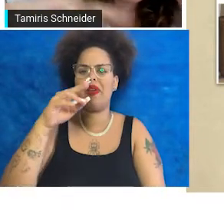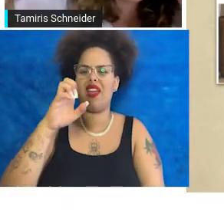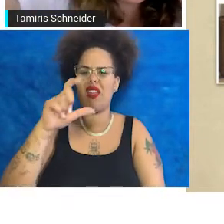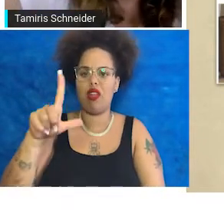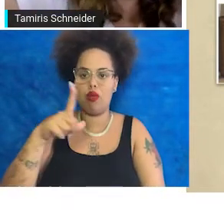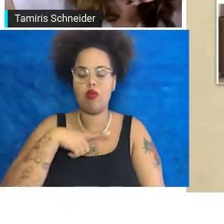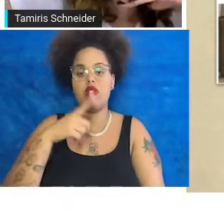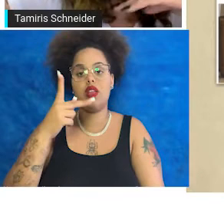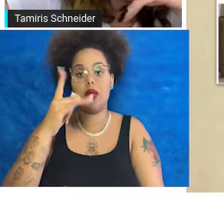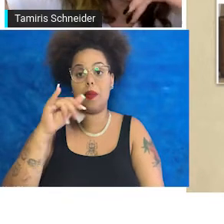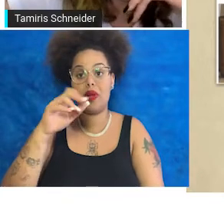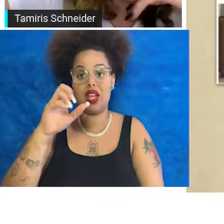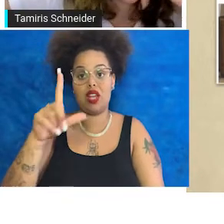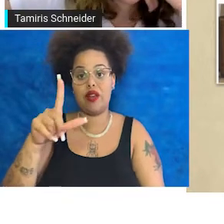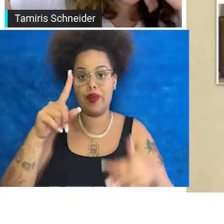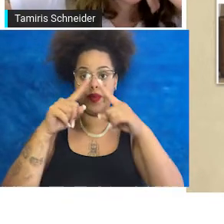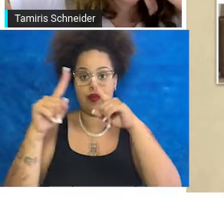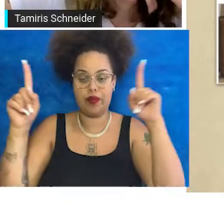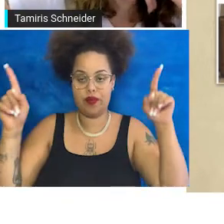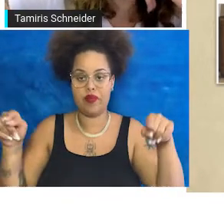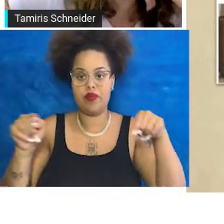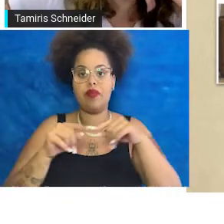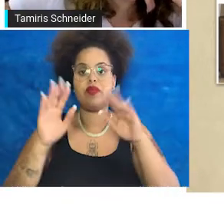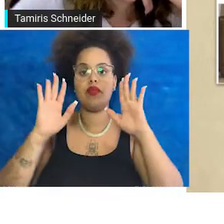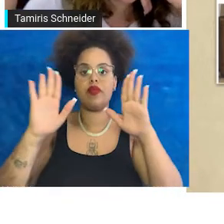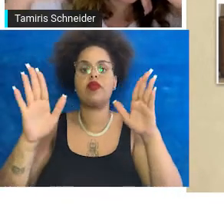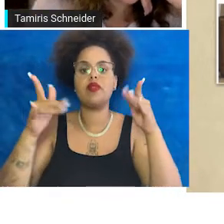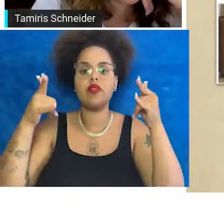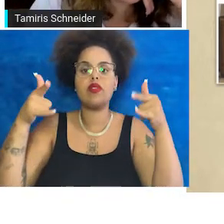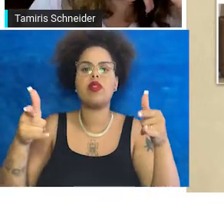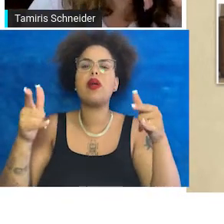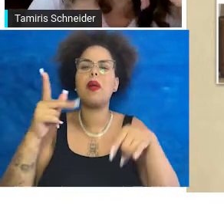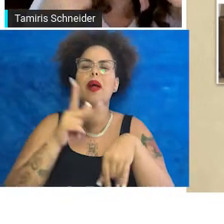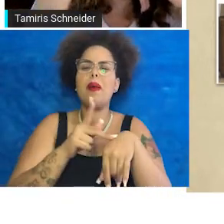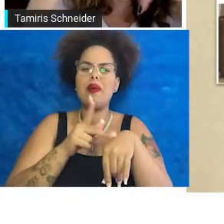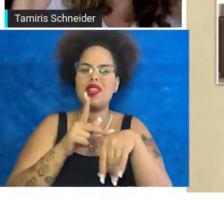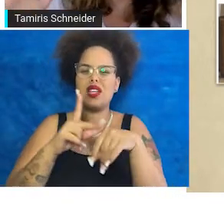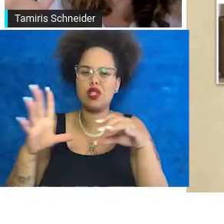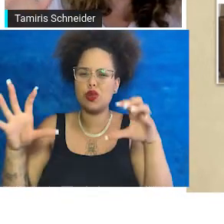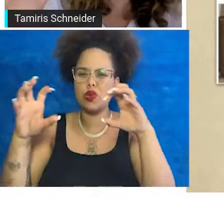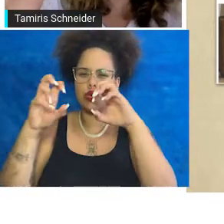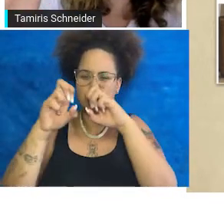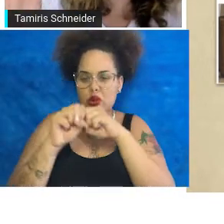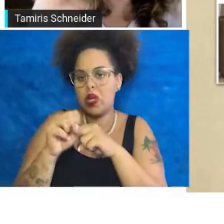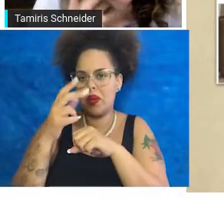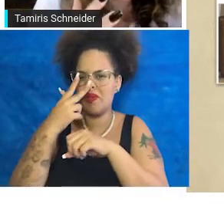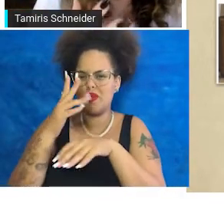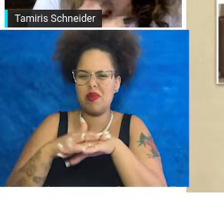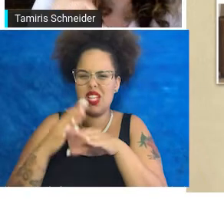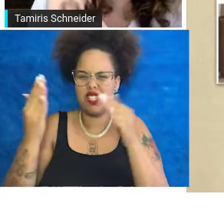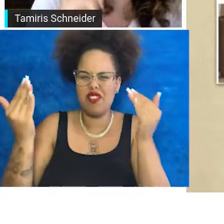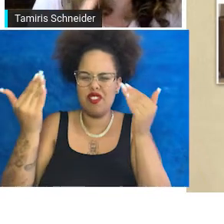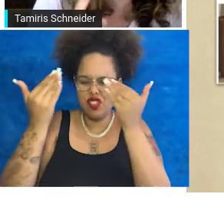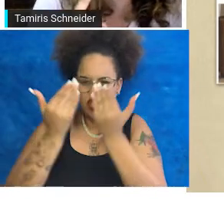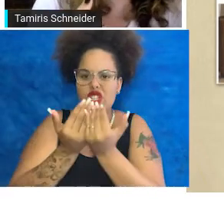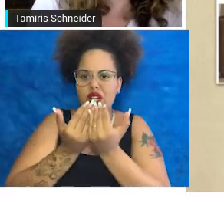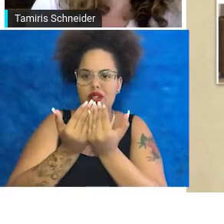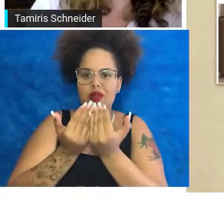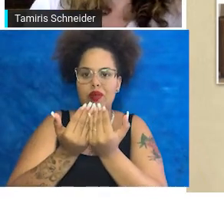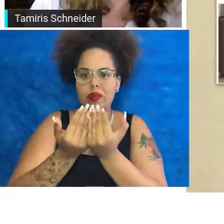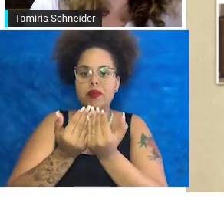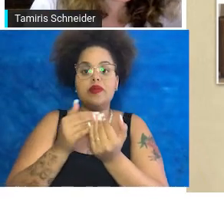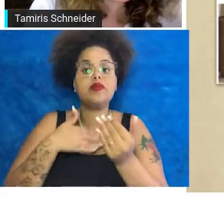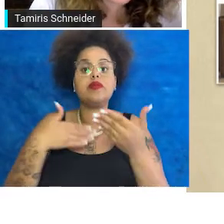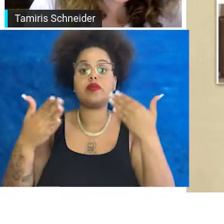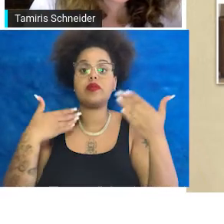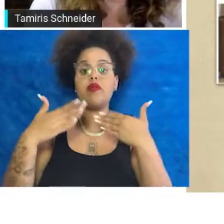tinha um painel na parede, ali de como cabeceira, que era de madeira escura, trazia essa coisa mais fechada. E aí uma coisa que a gente